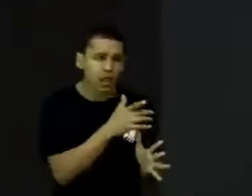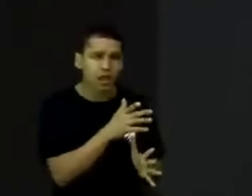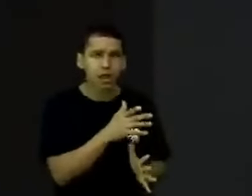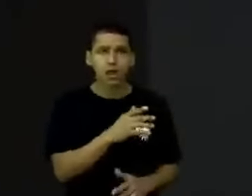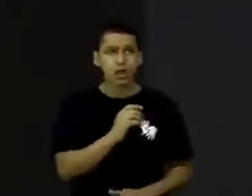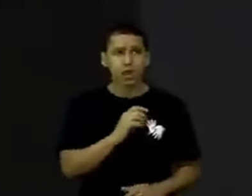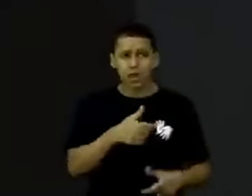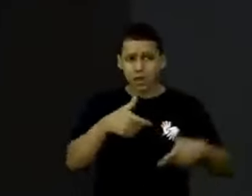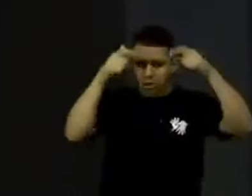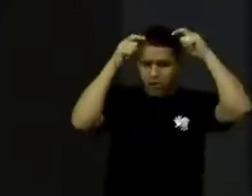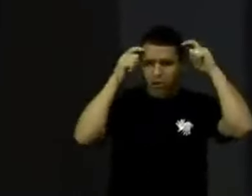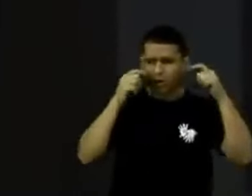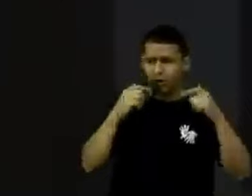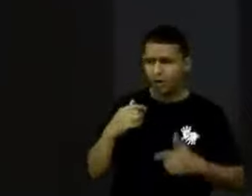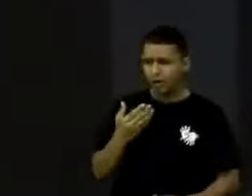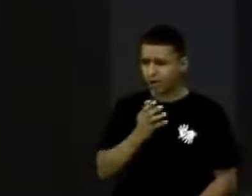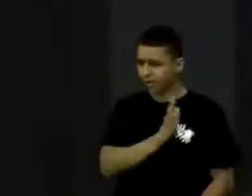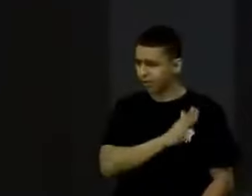do rei.